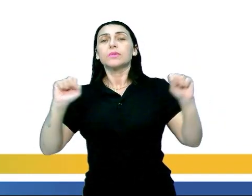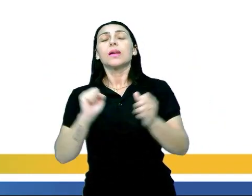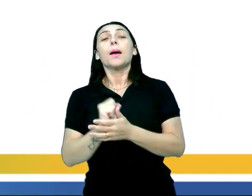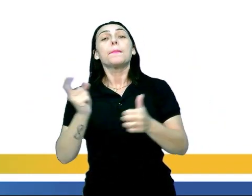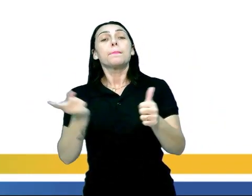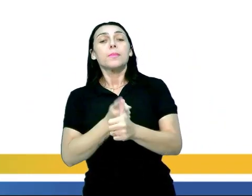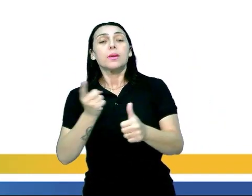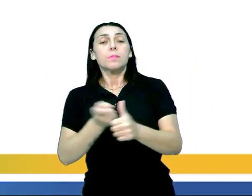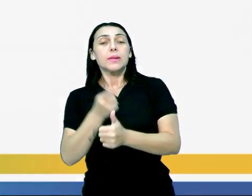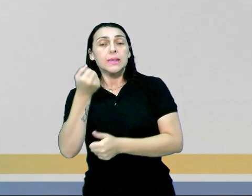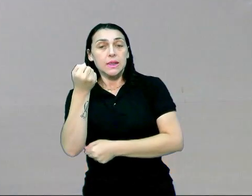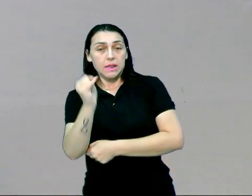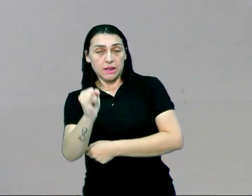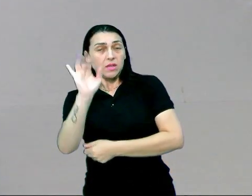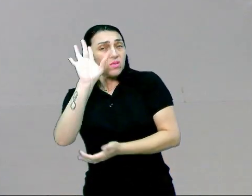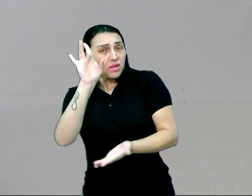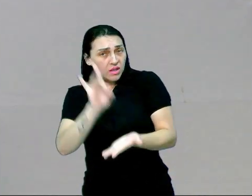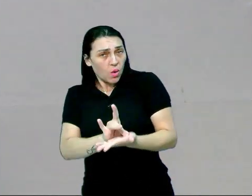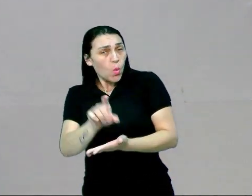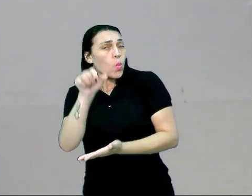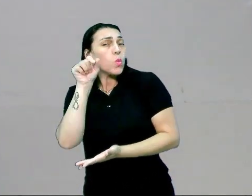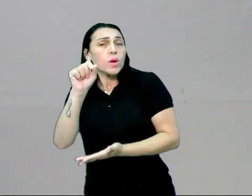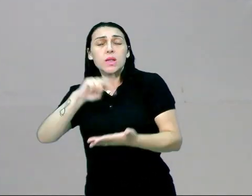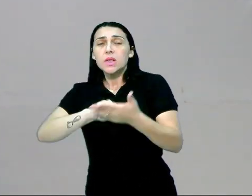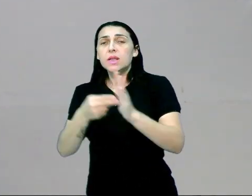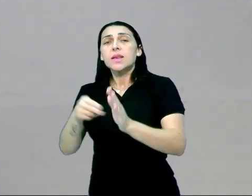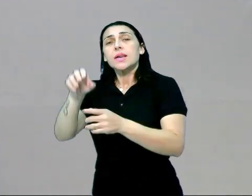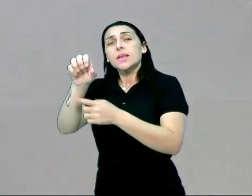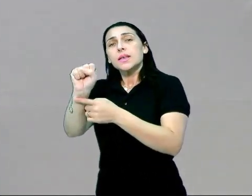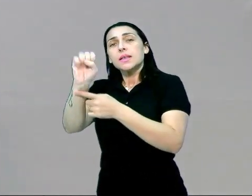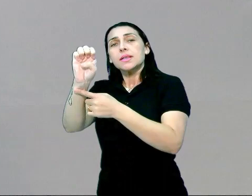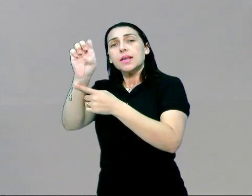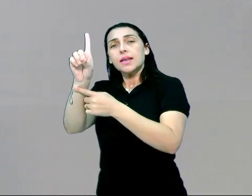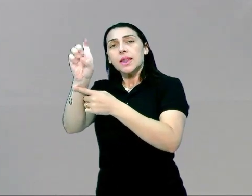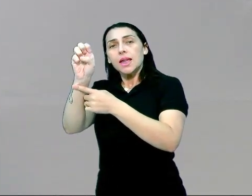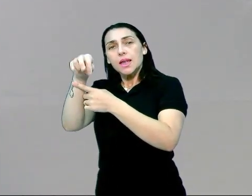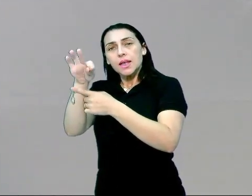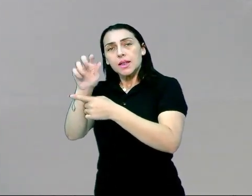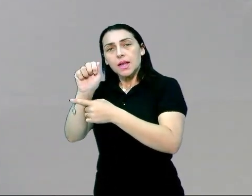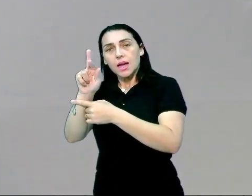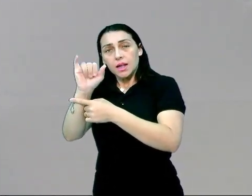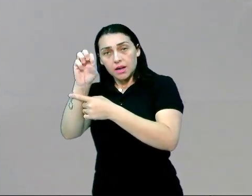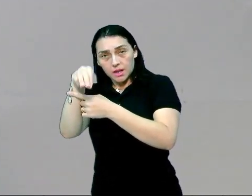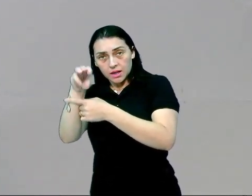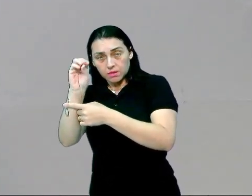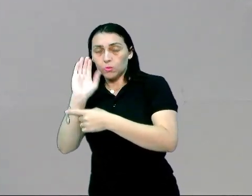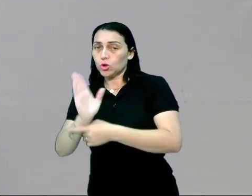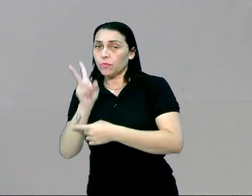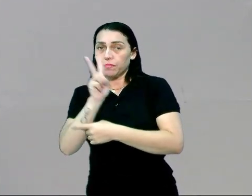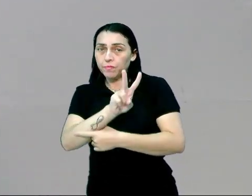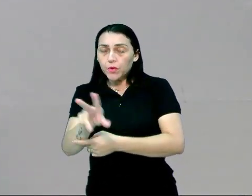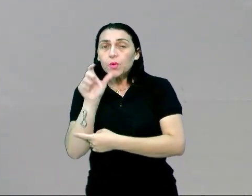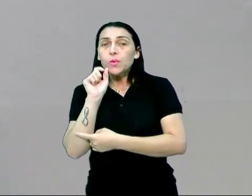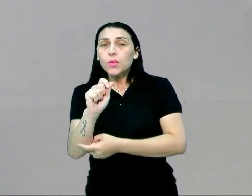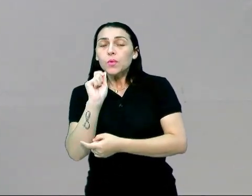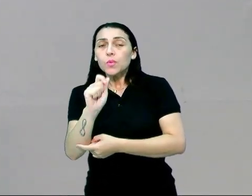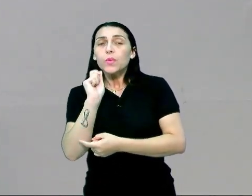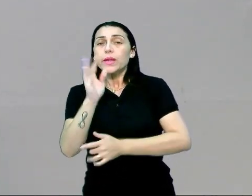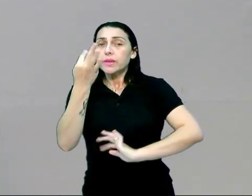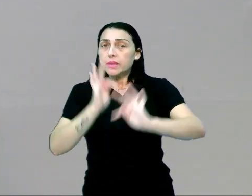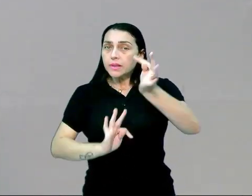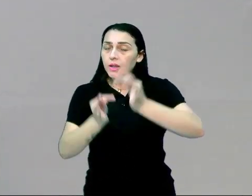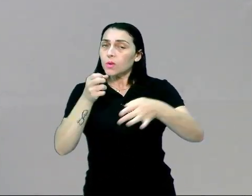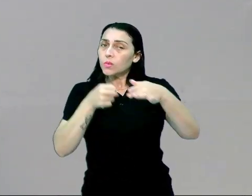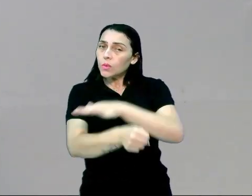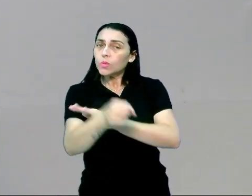primeira questão, é que se você sabe de fato que é sedentarismo. Mas de forma geral, a gente já viu sim que essa inserção da